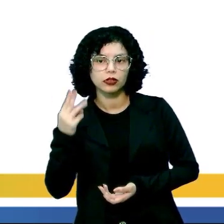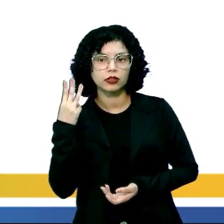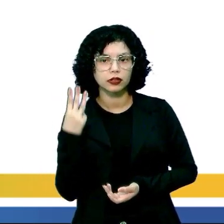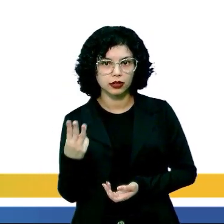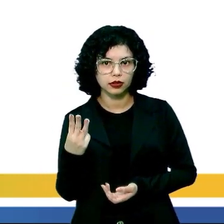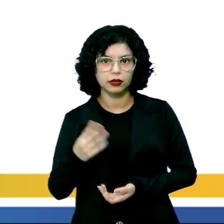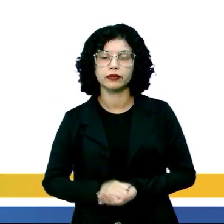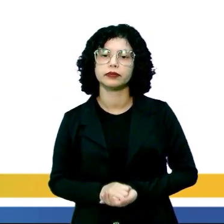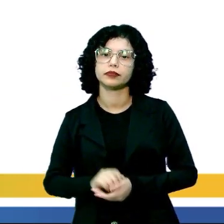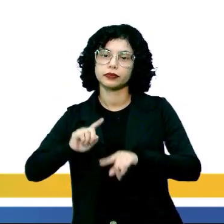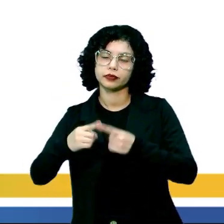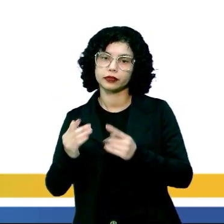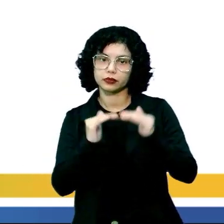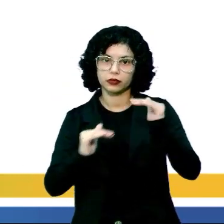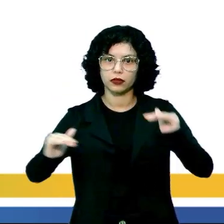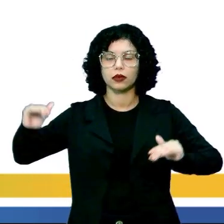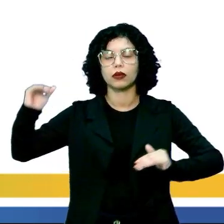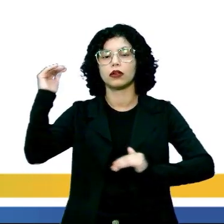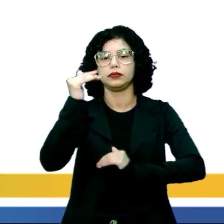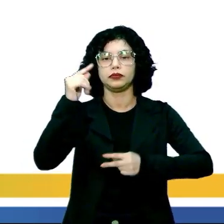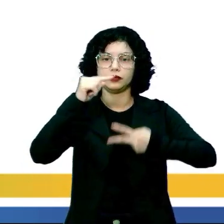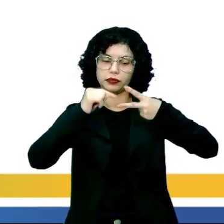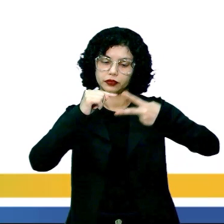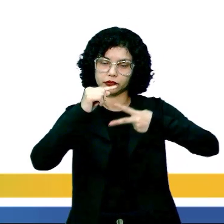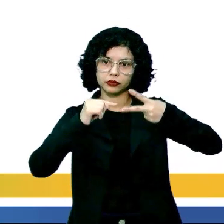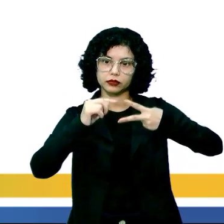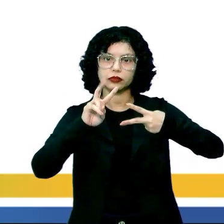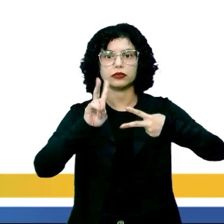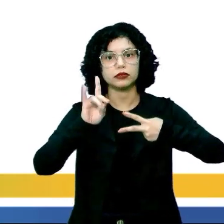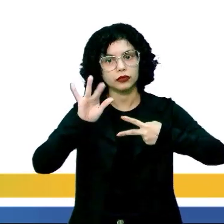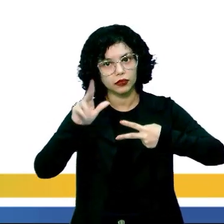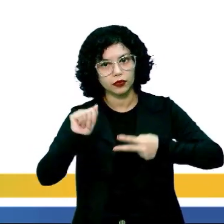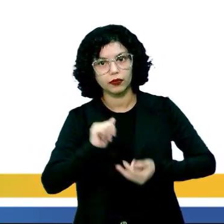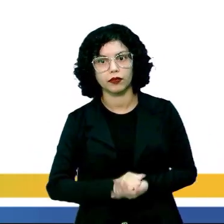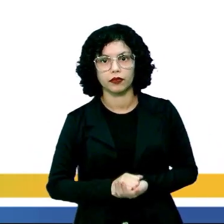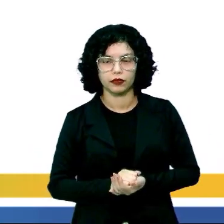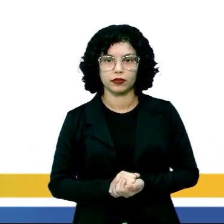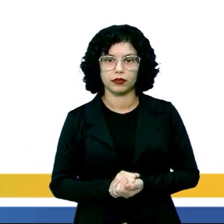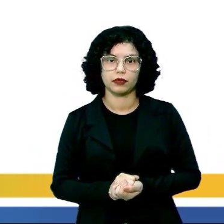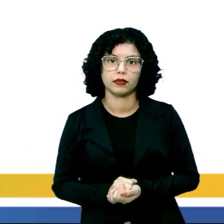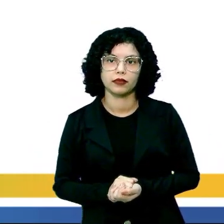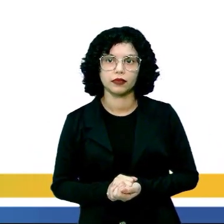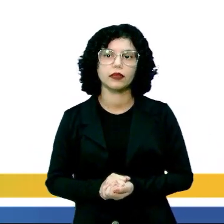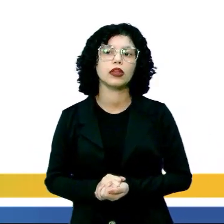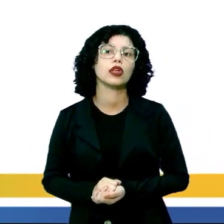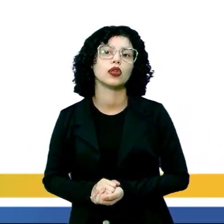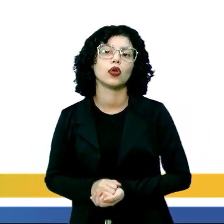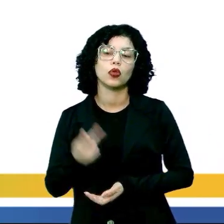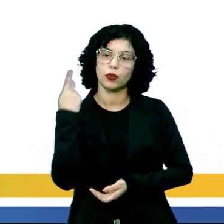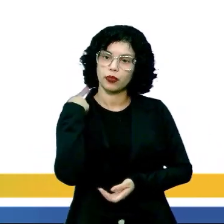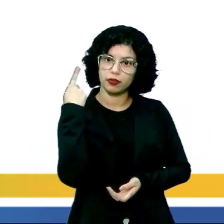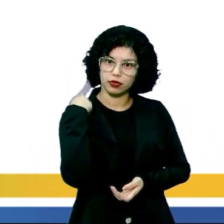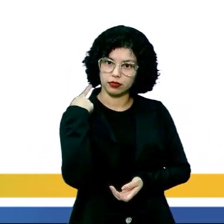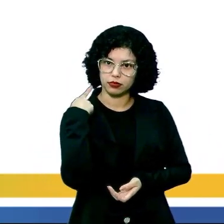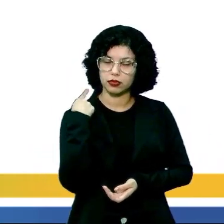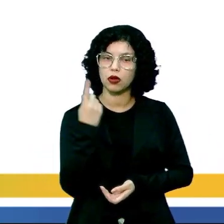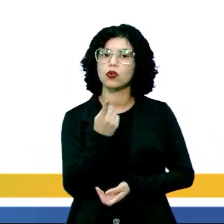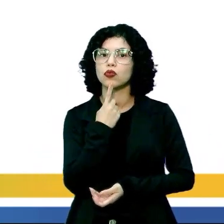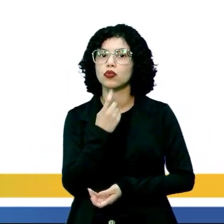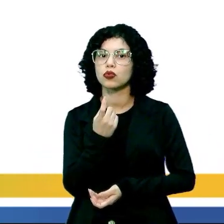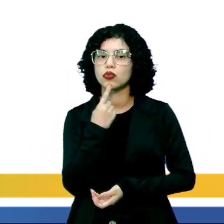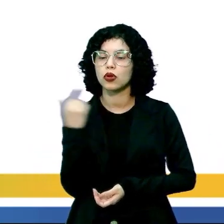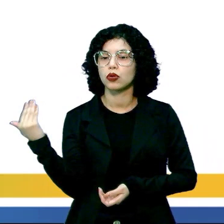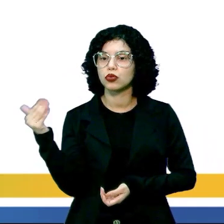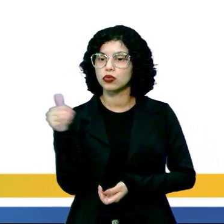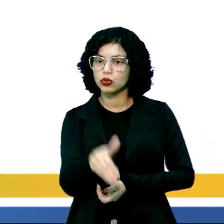tá? Mais acima temos mais 2 tipos de válvula. Temos a válvula pulmonar, que o sangue que